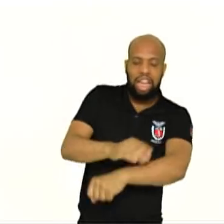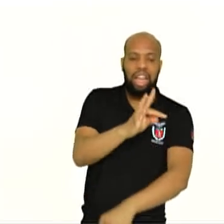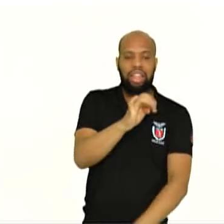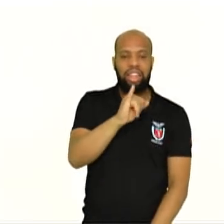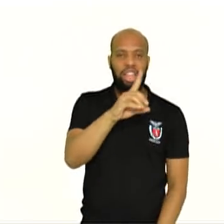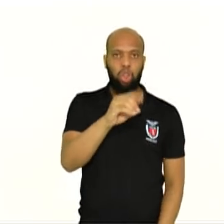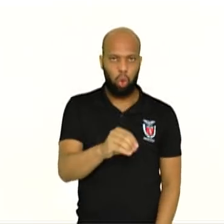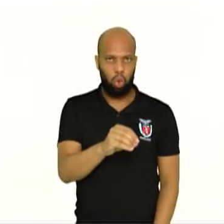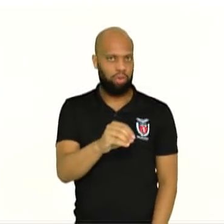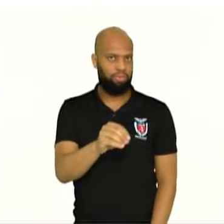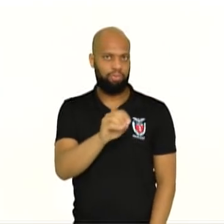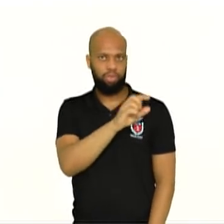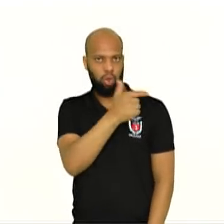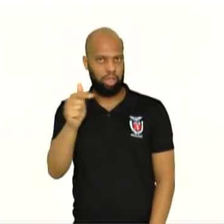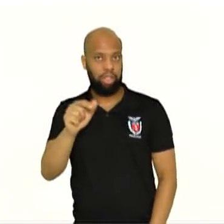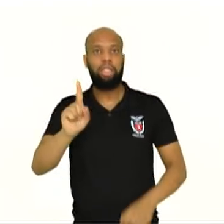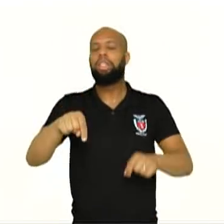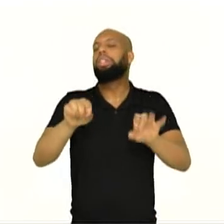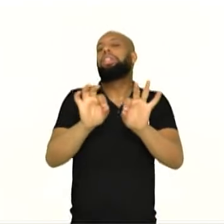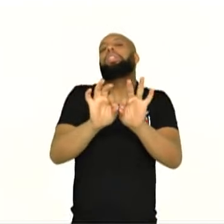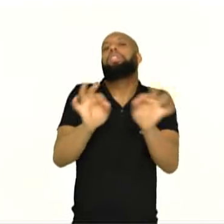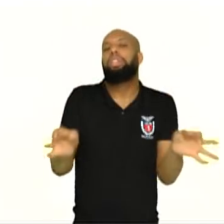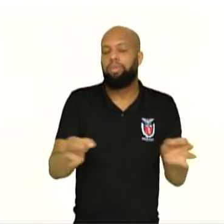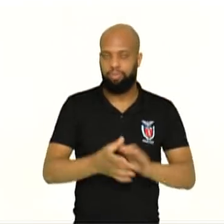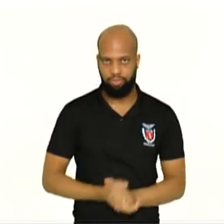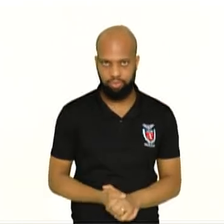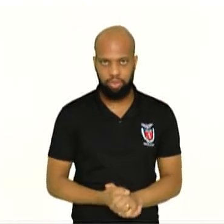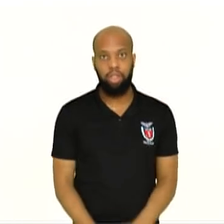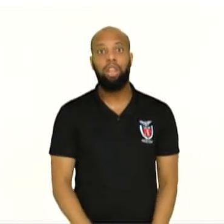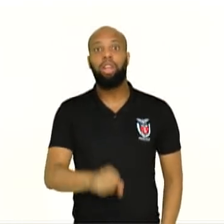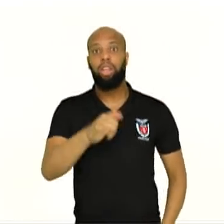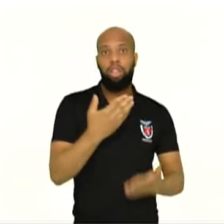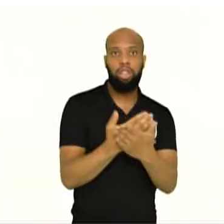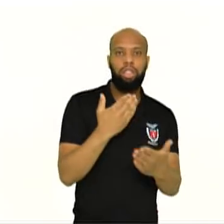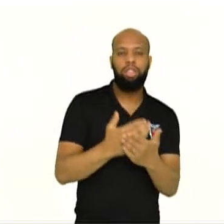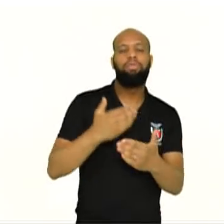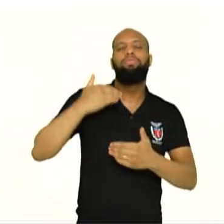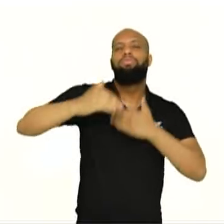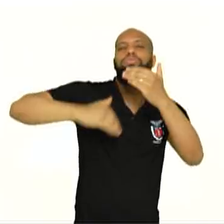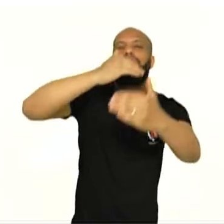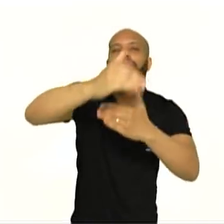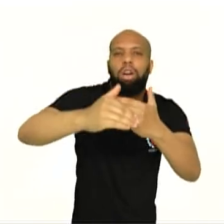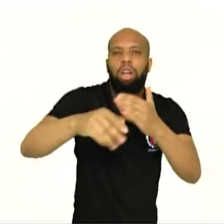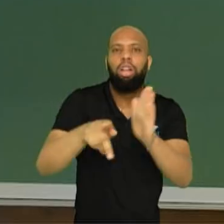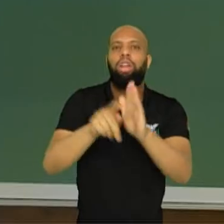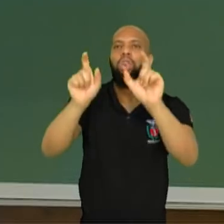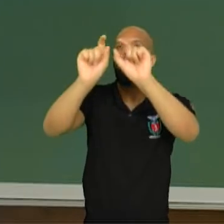delas. Elas são muito simples. Quando a gente fala de desenvolvimento de